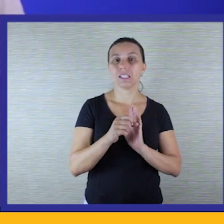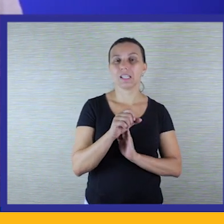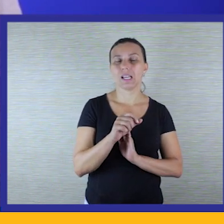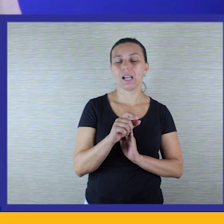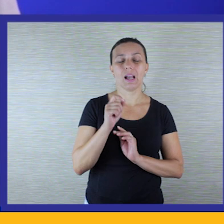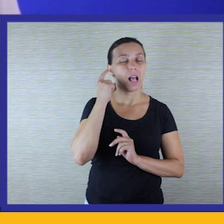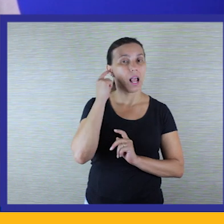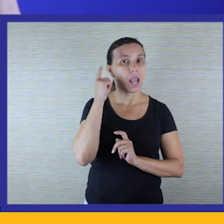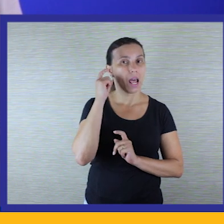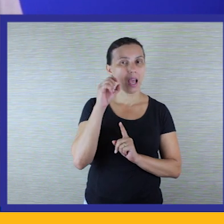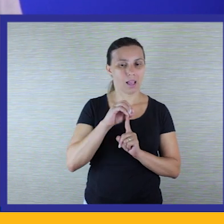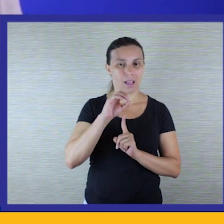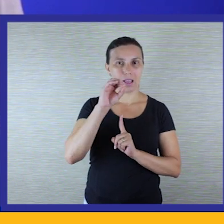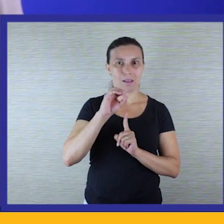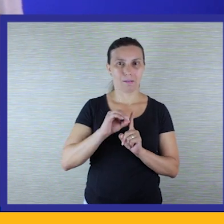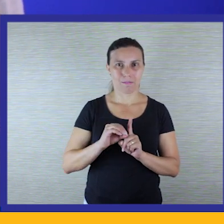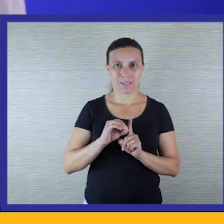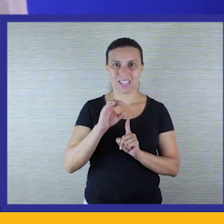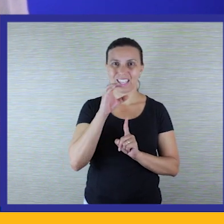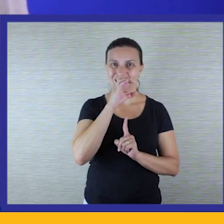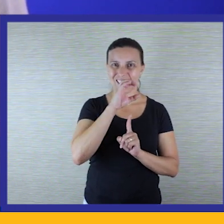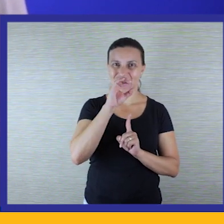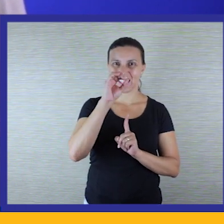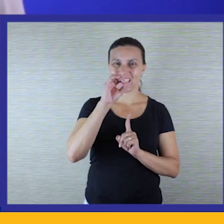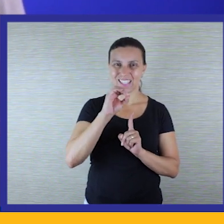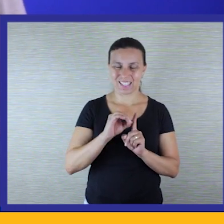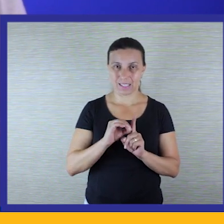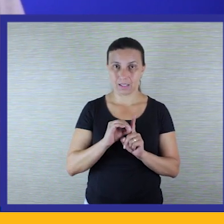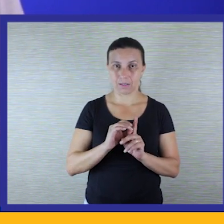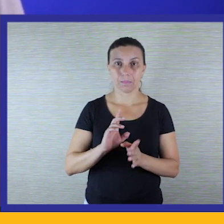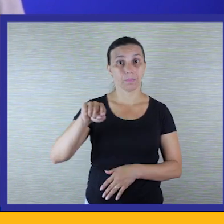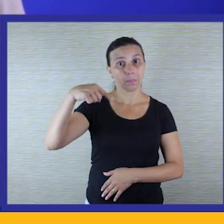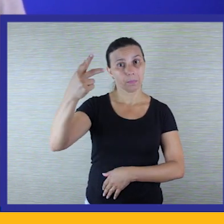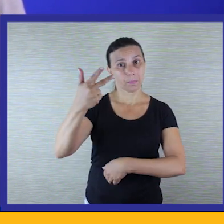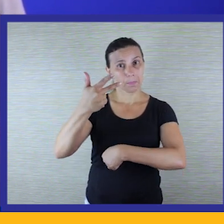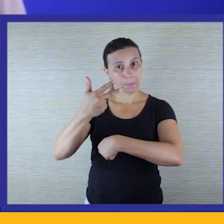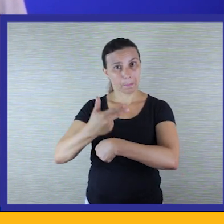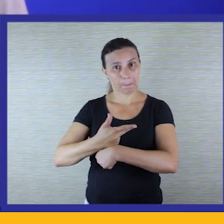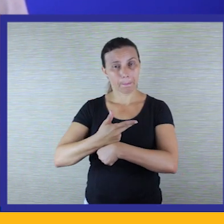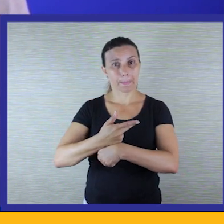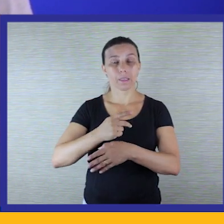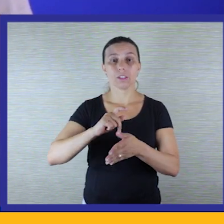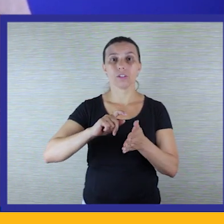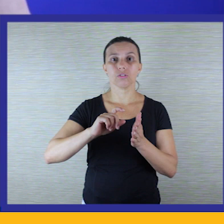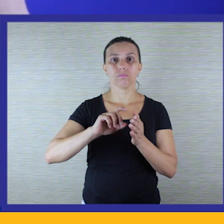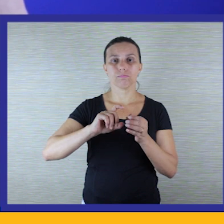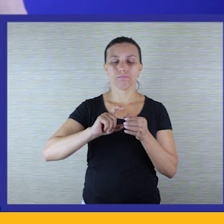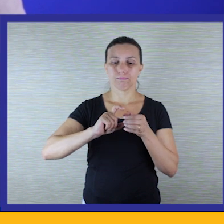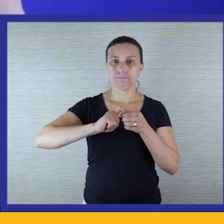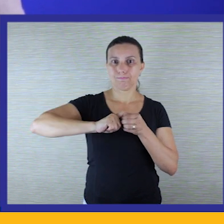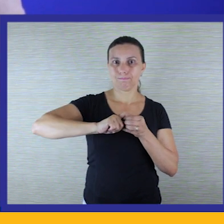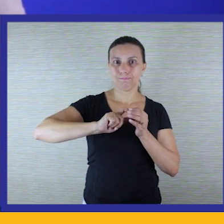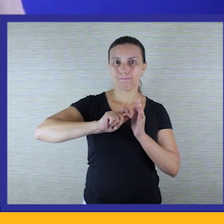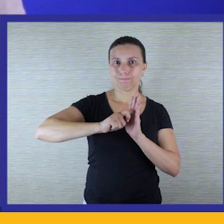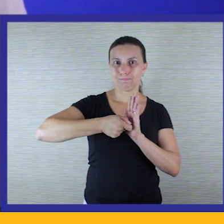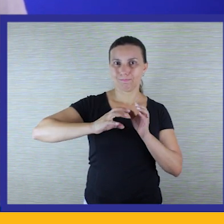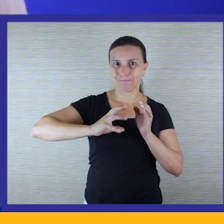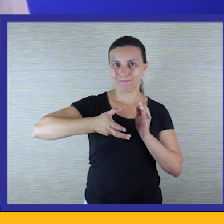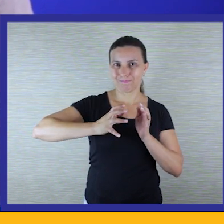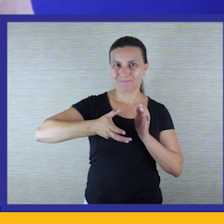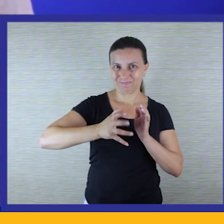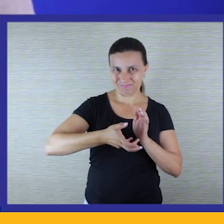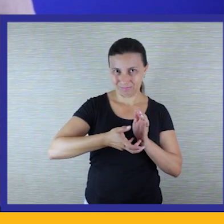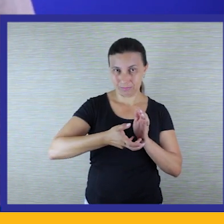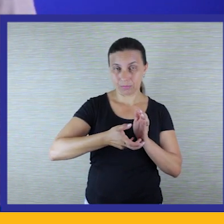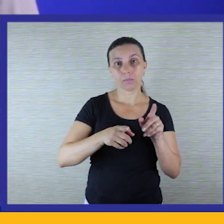No próximo vídeo, elaboraremos um sistema de chaveamento para cofres. Para isso, usaremos o sensor